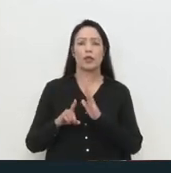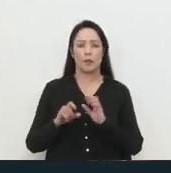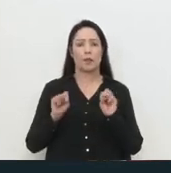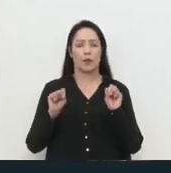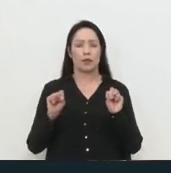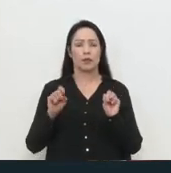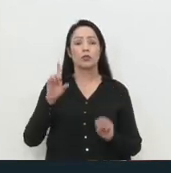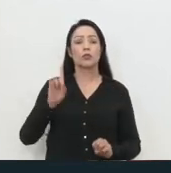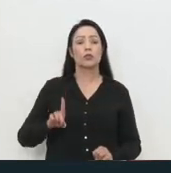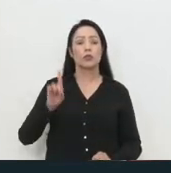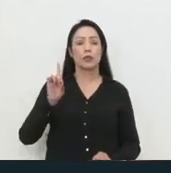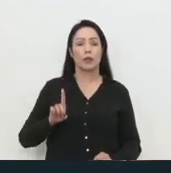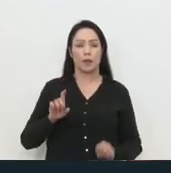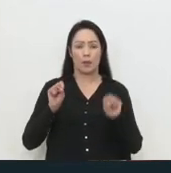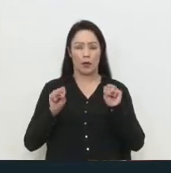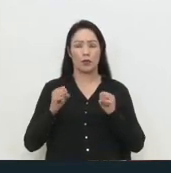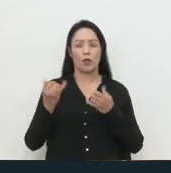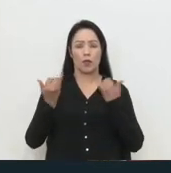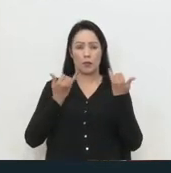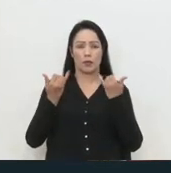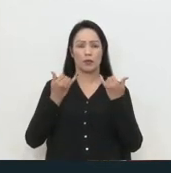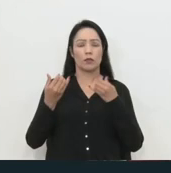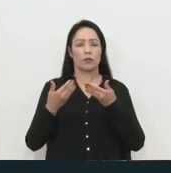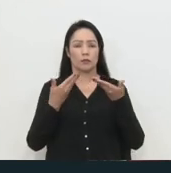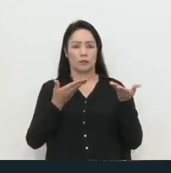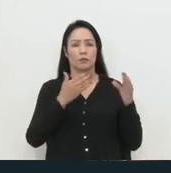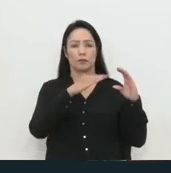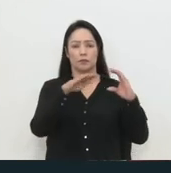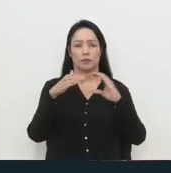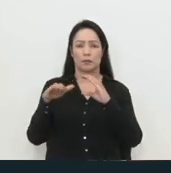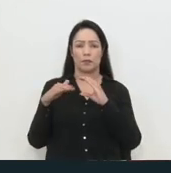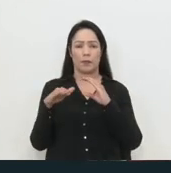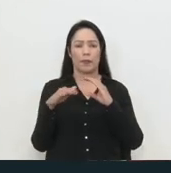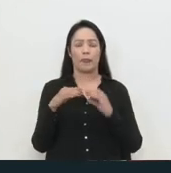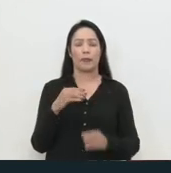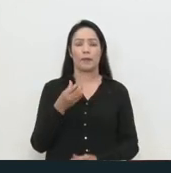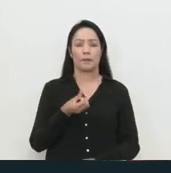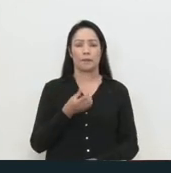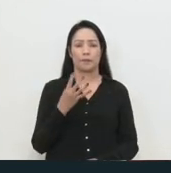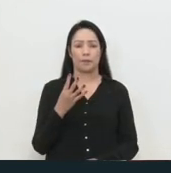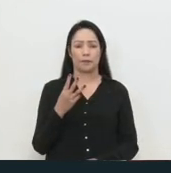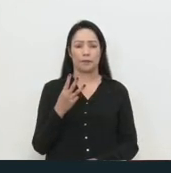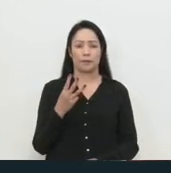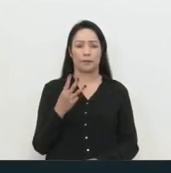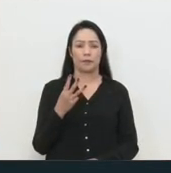as informações e também para os vereadores Muito obrigado e tem 63